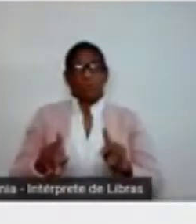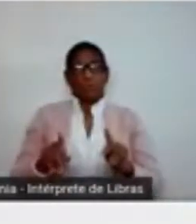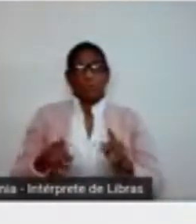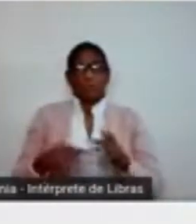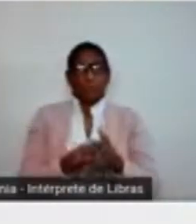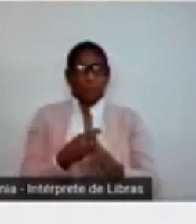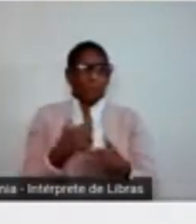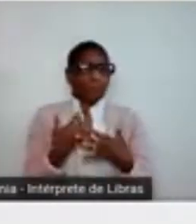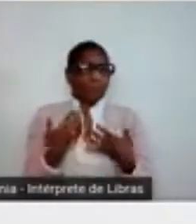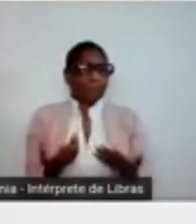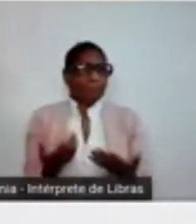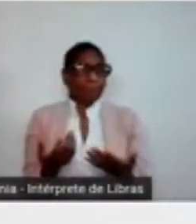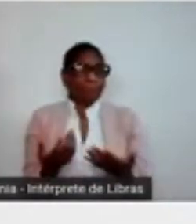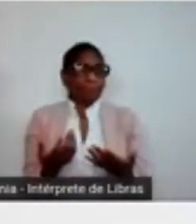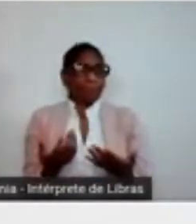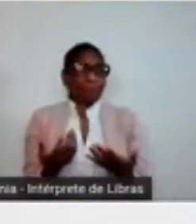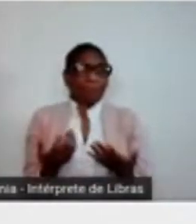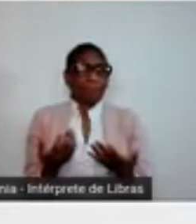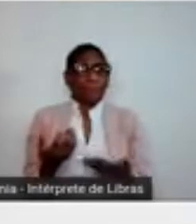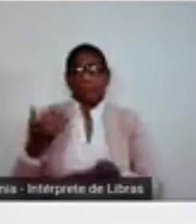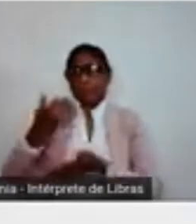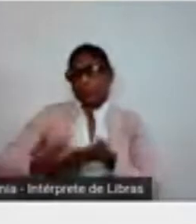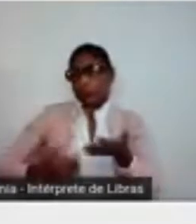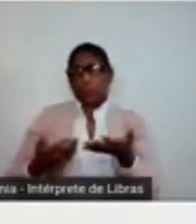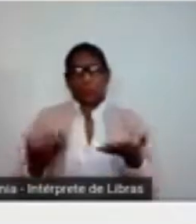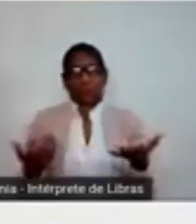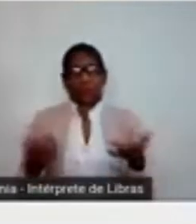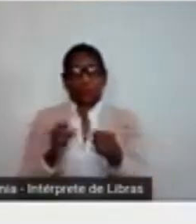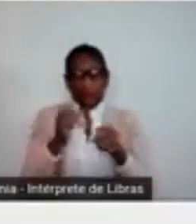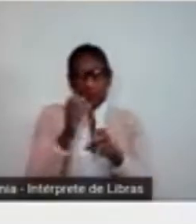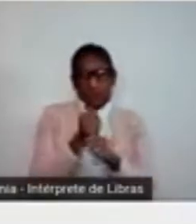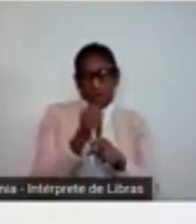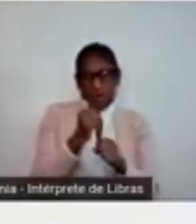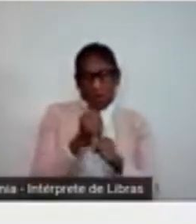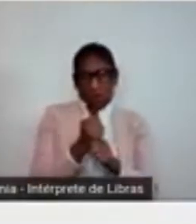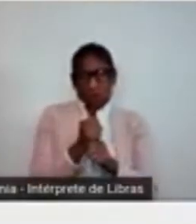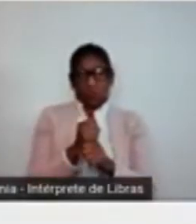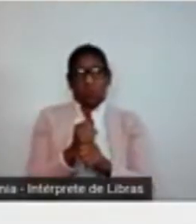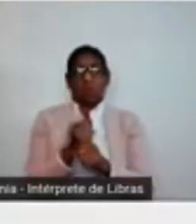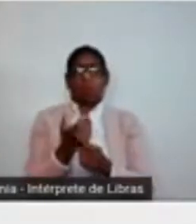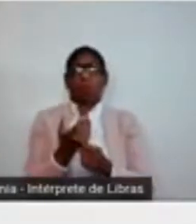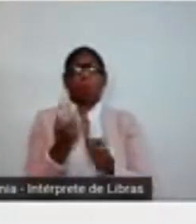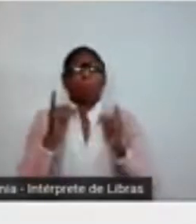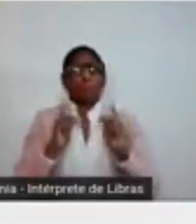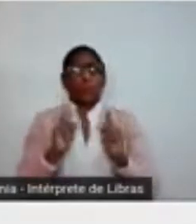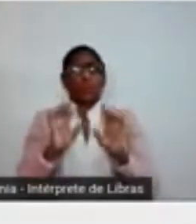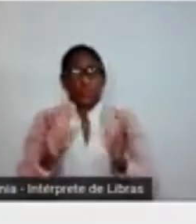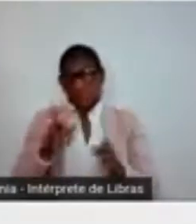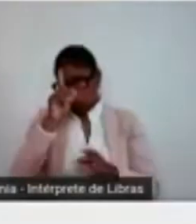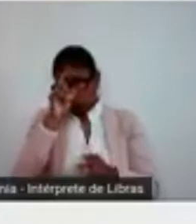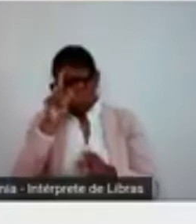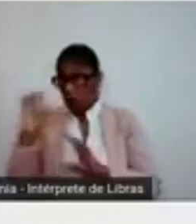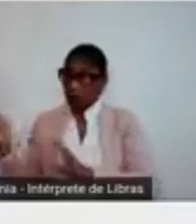questão do desconto, de você fazer o cálculo sem os pacientes que vêm de outras